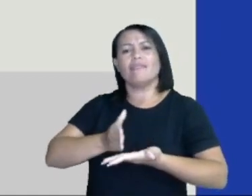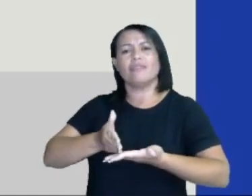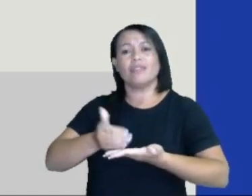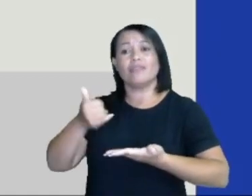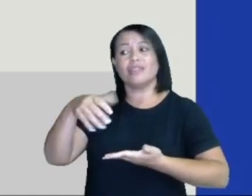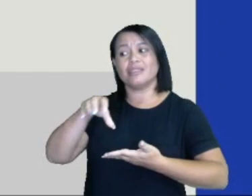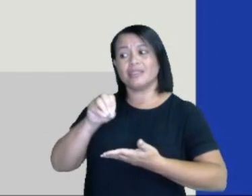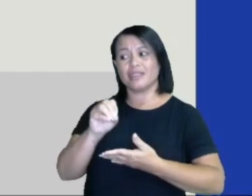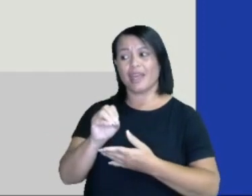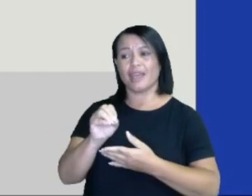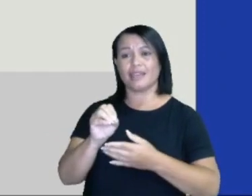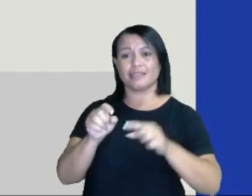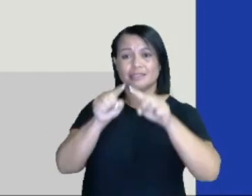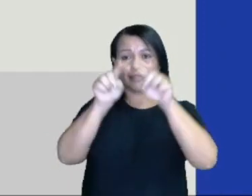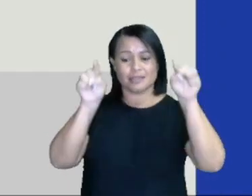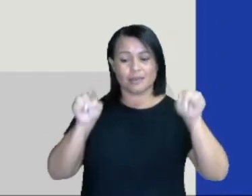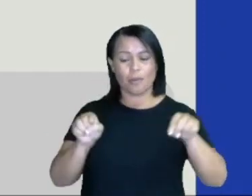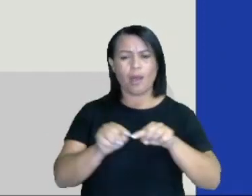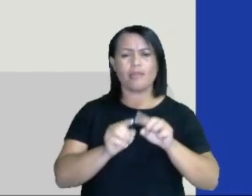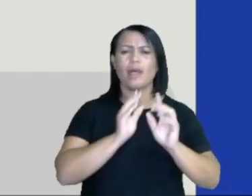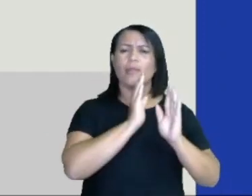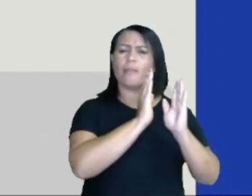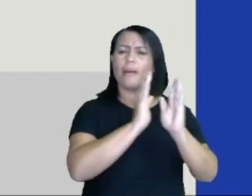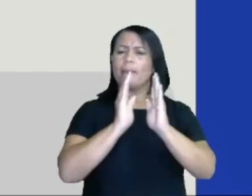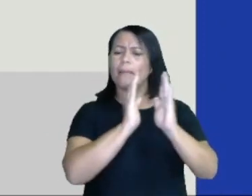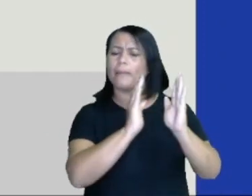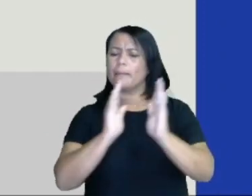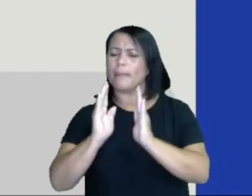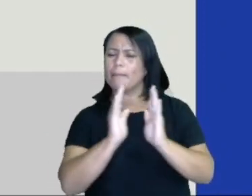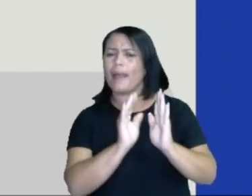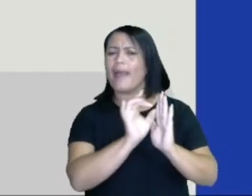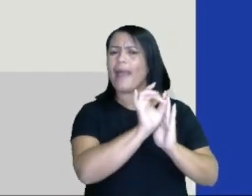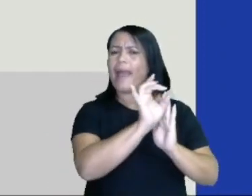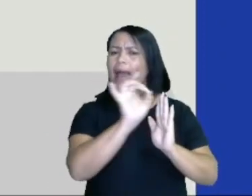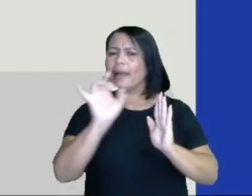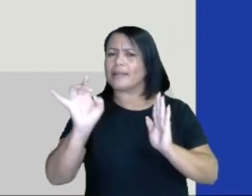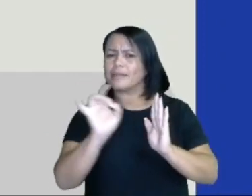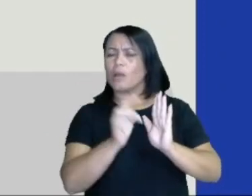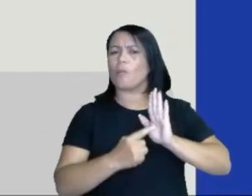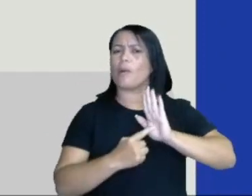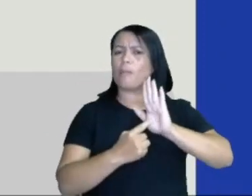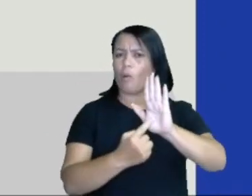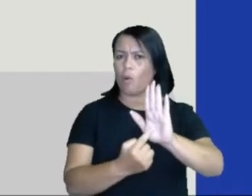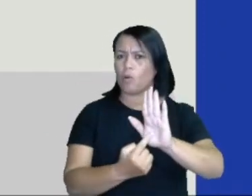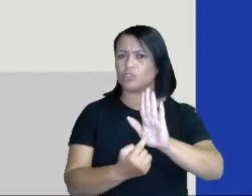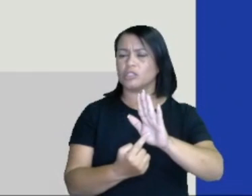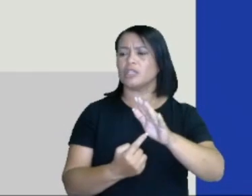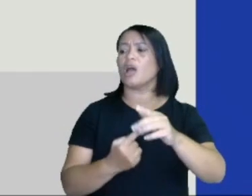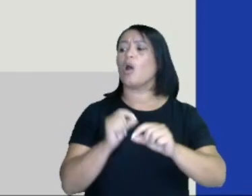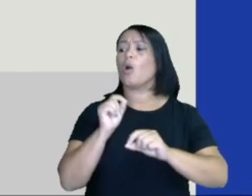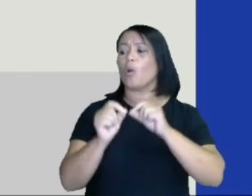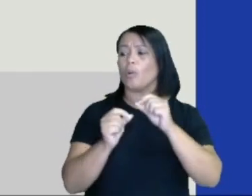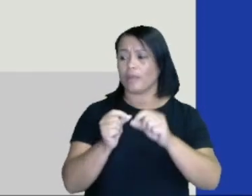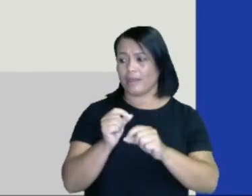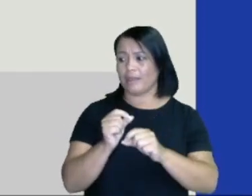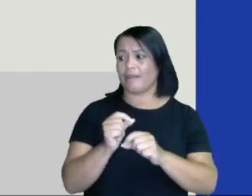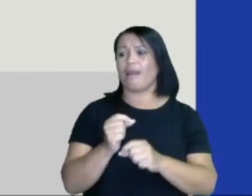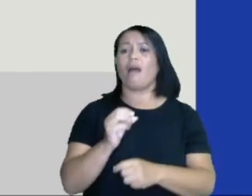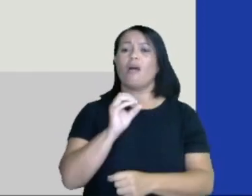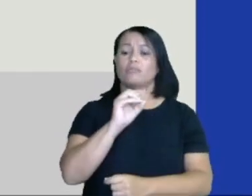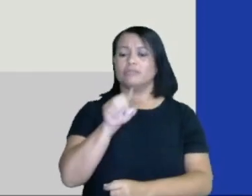partes. Portanto, cada parte representa 1/10 do